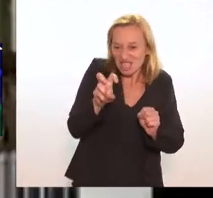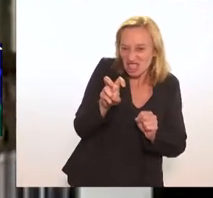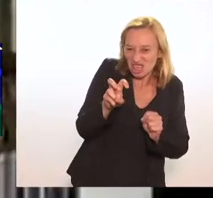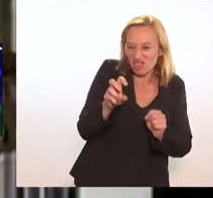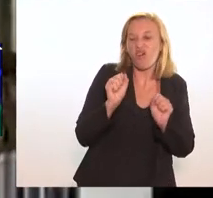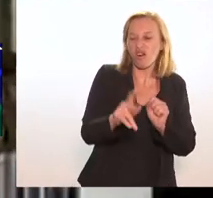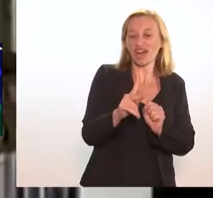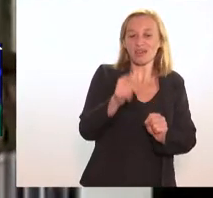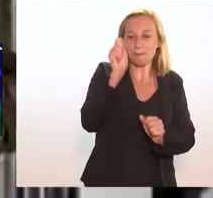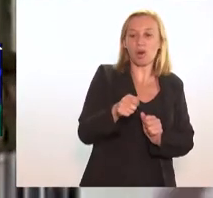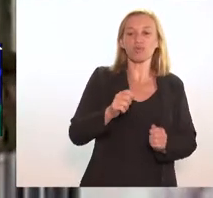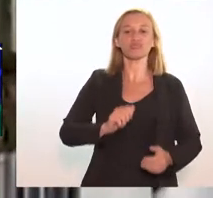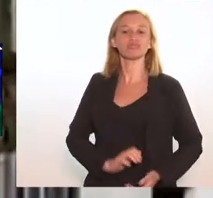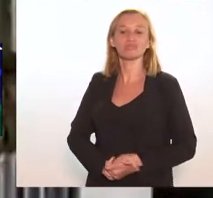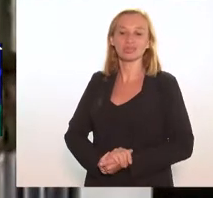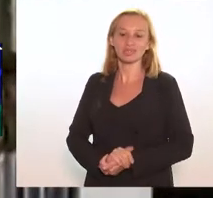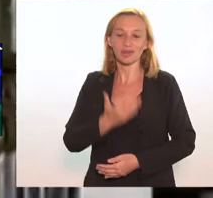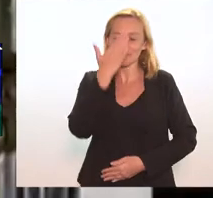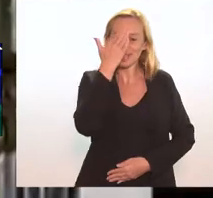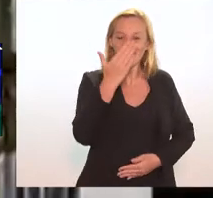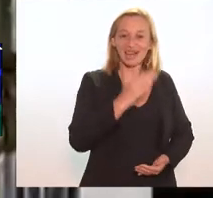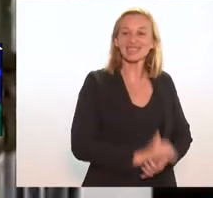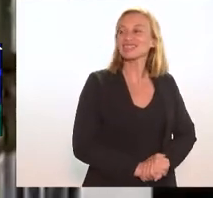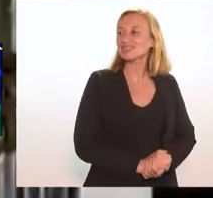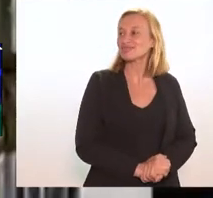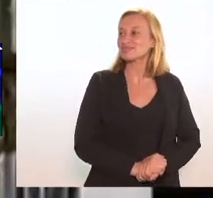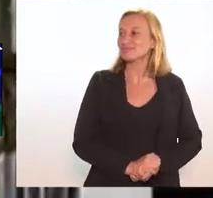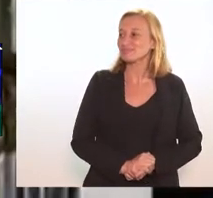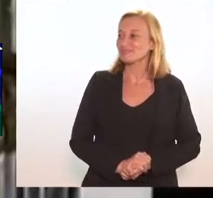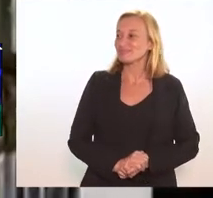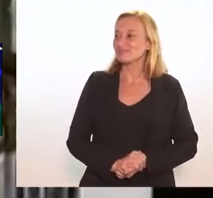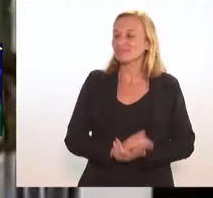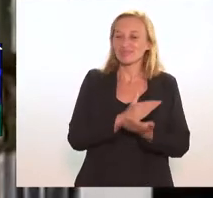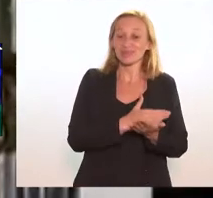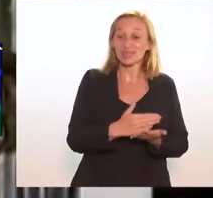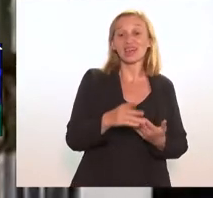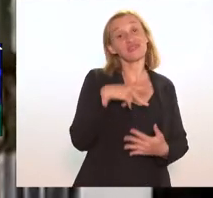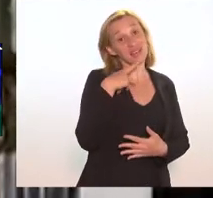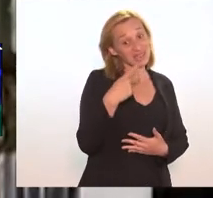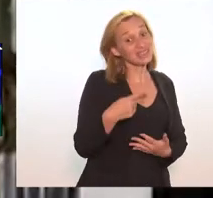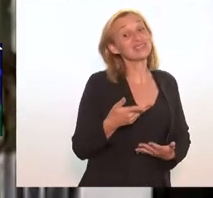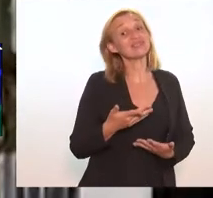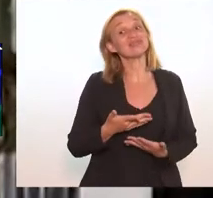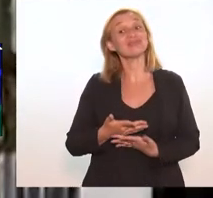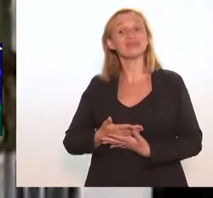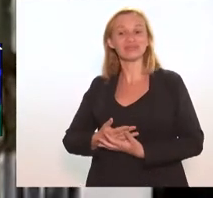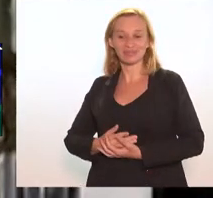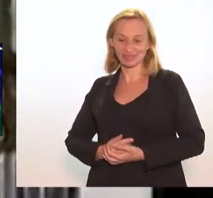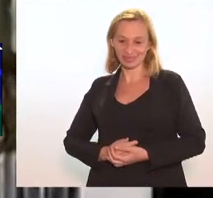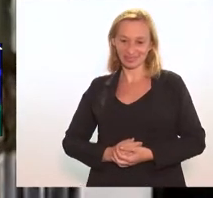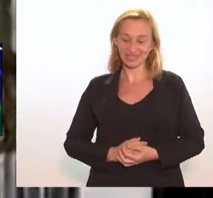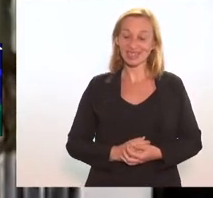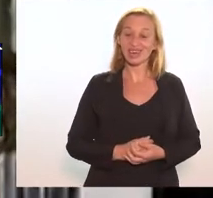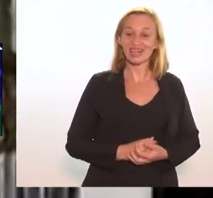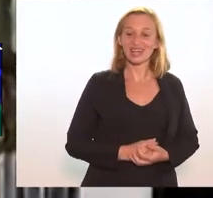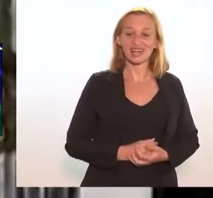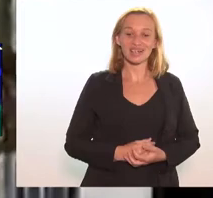o martelo. Bom, obrigado. Eu quero exatamente começar dizendo, não é?